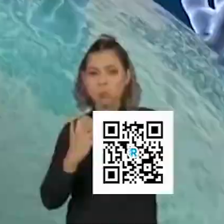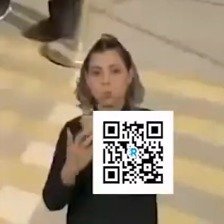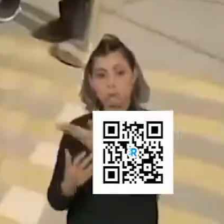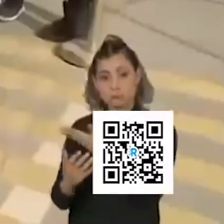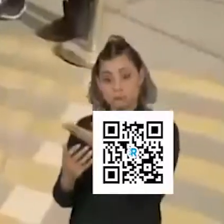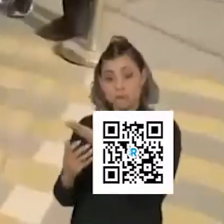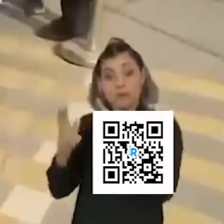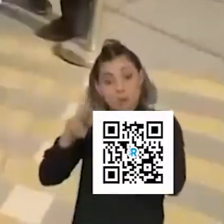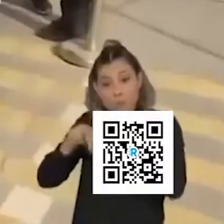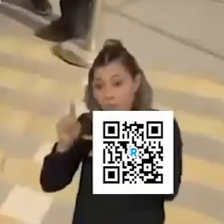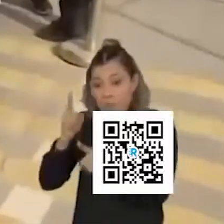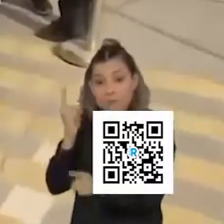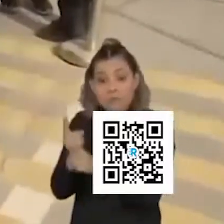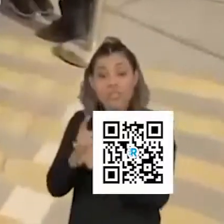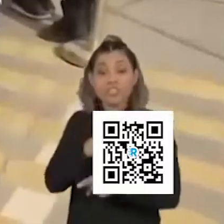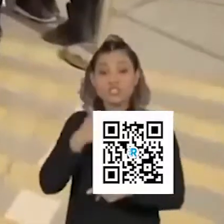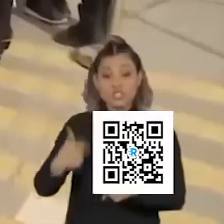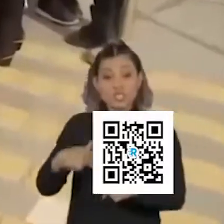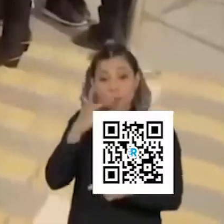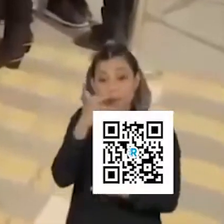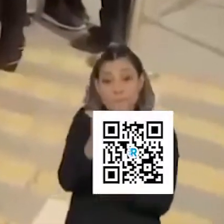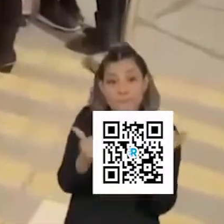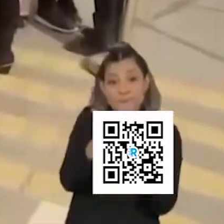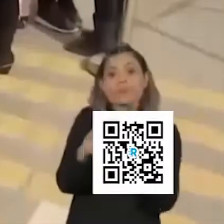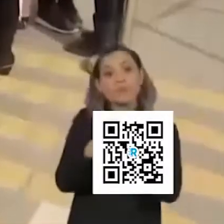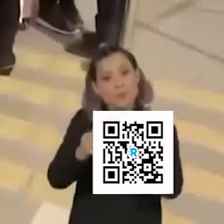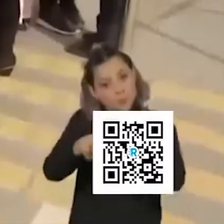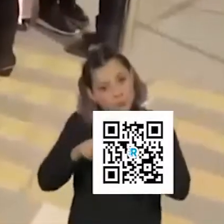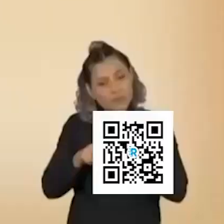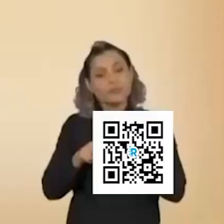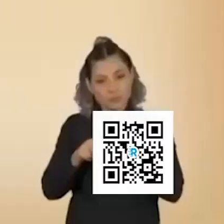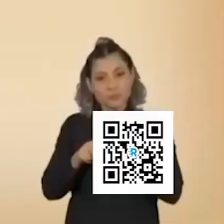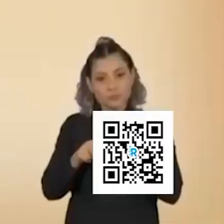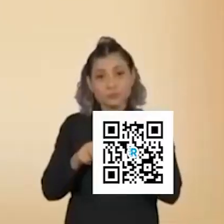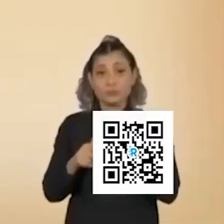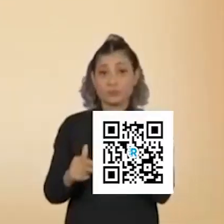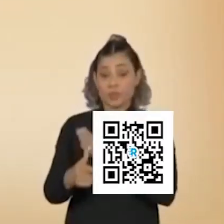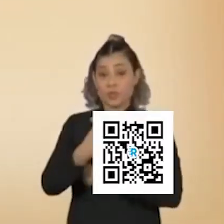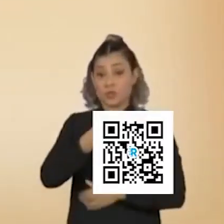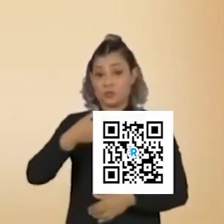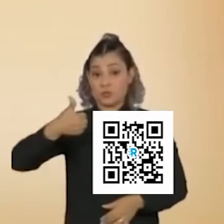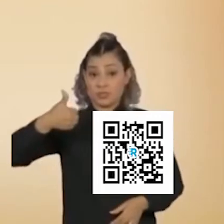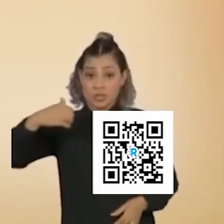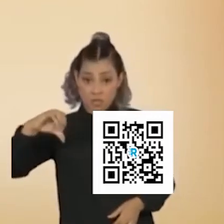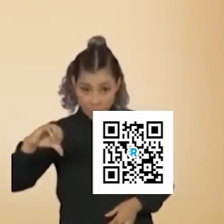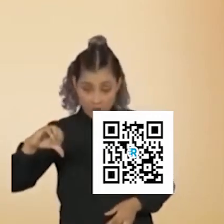enquanto, este que surgiu na China é uma sigla para a Organização Mundial da Saúde.